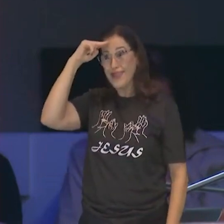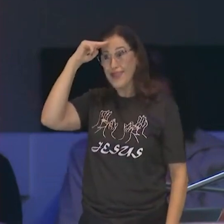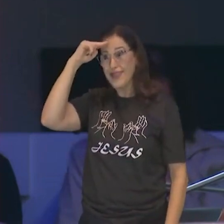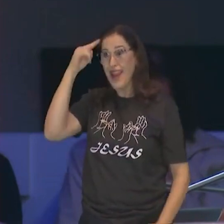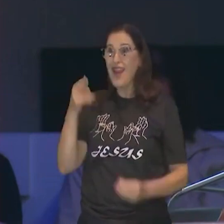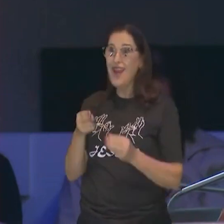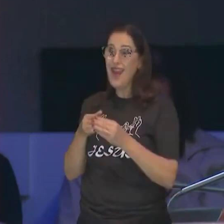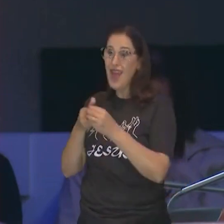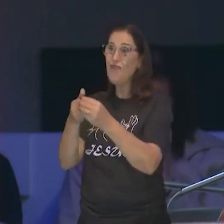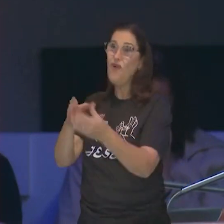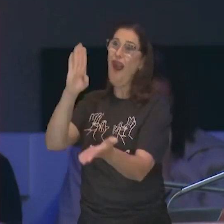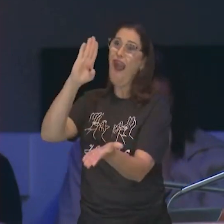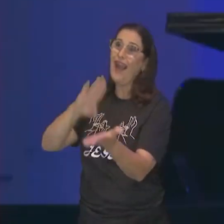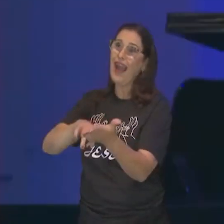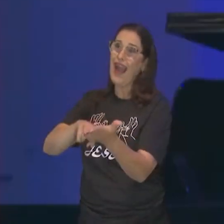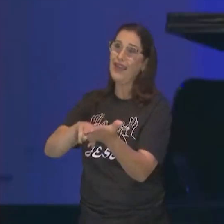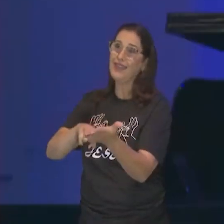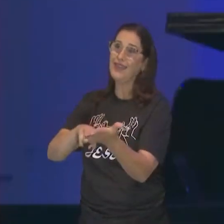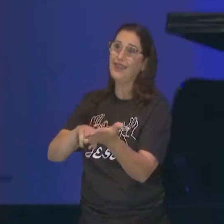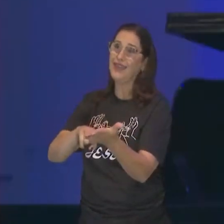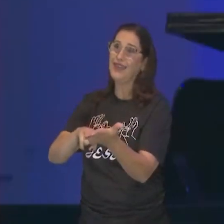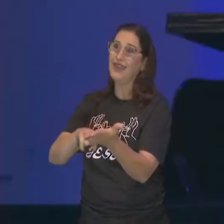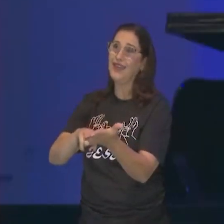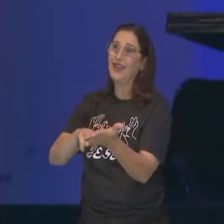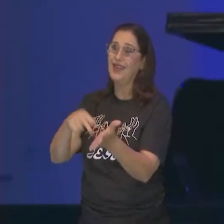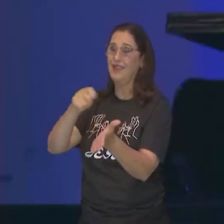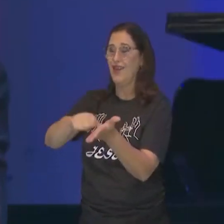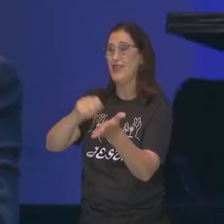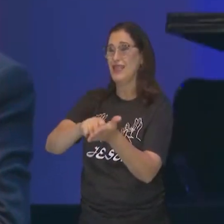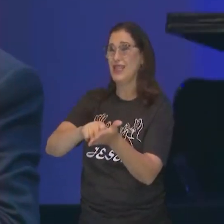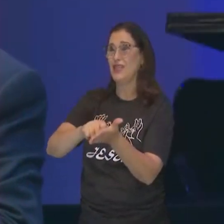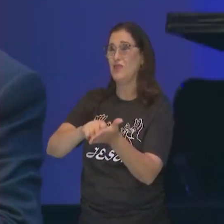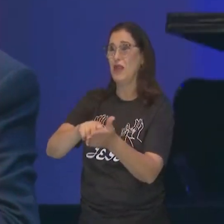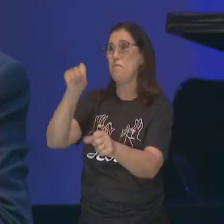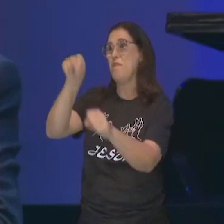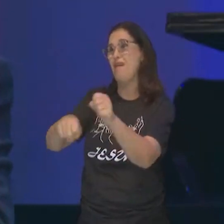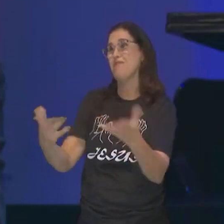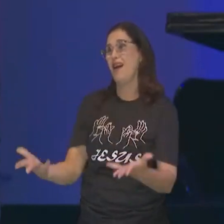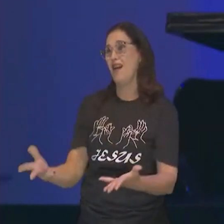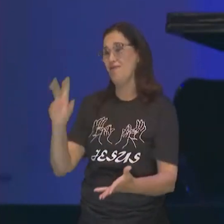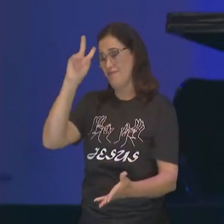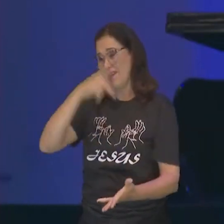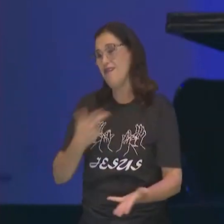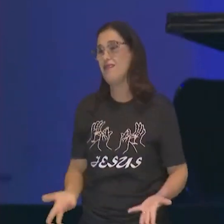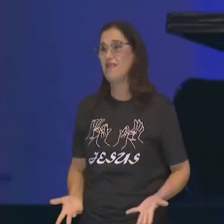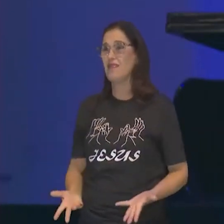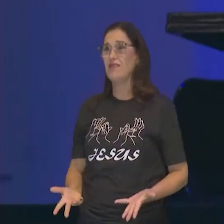queridos. O pecado vai produzindo todas essas coisas no coração.